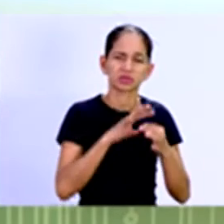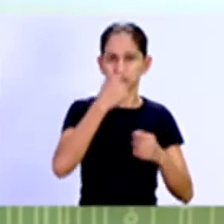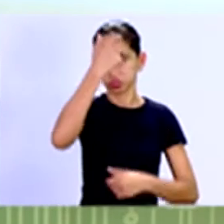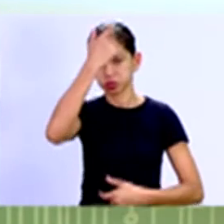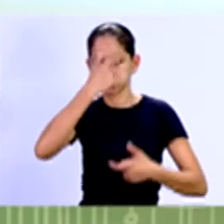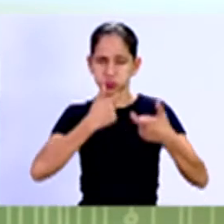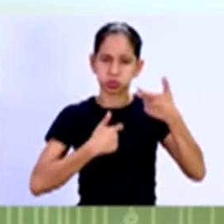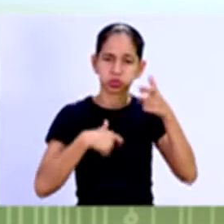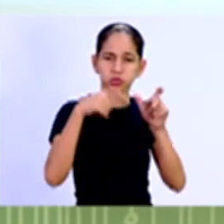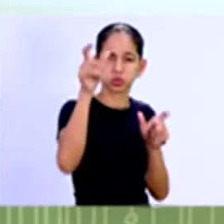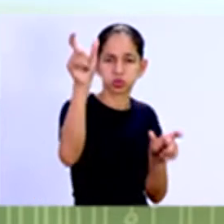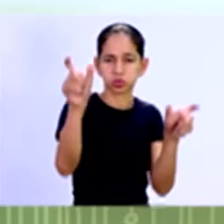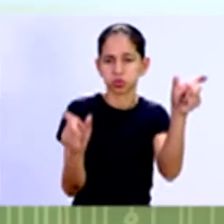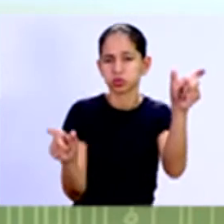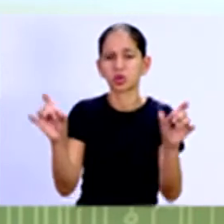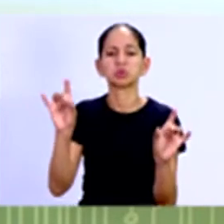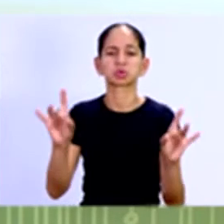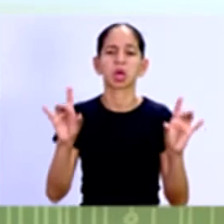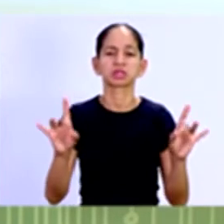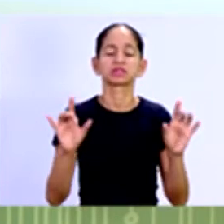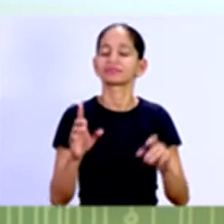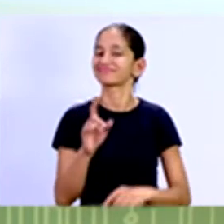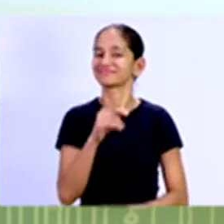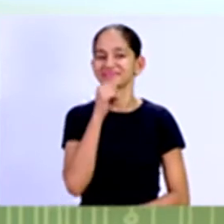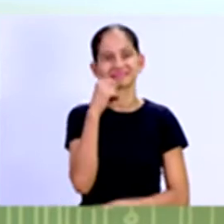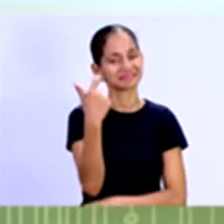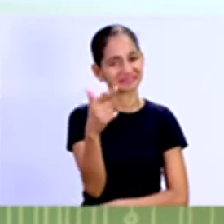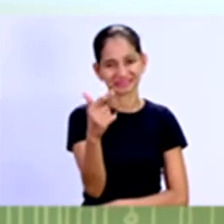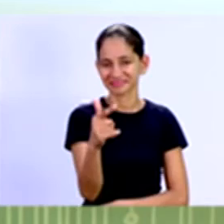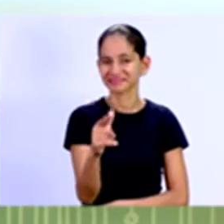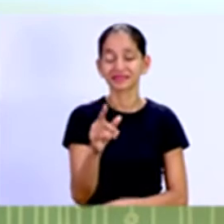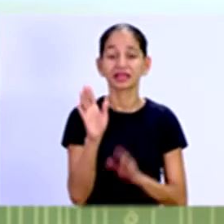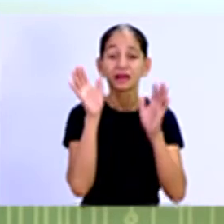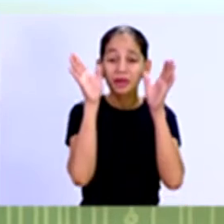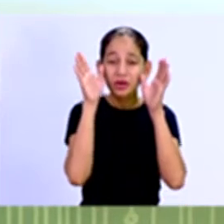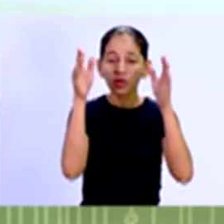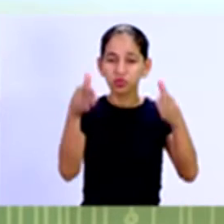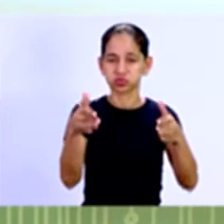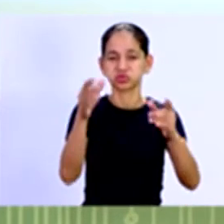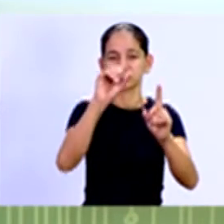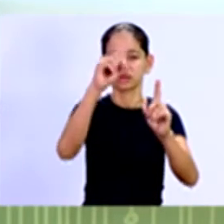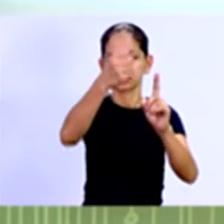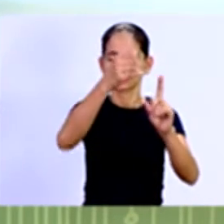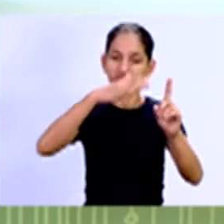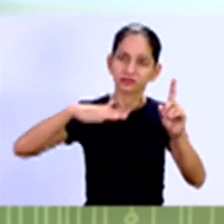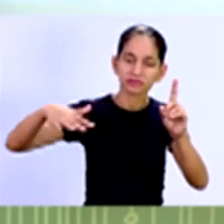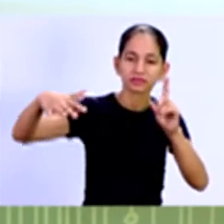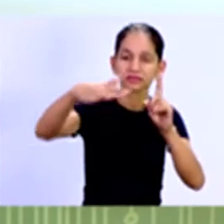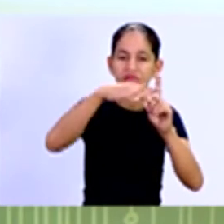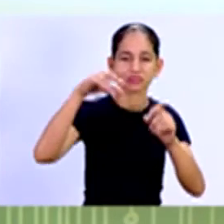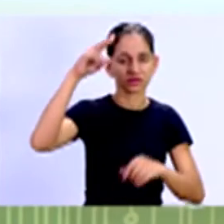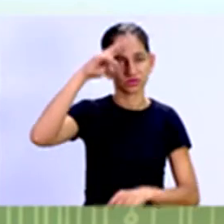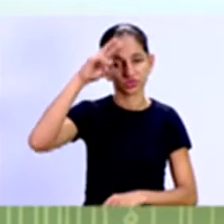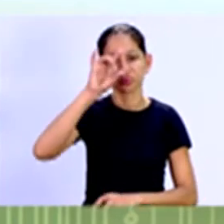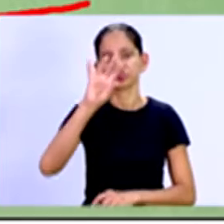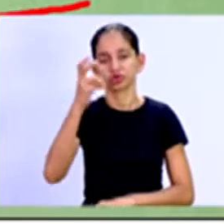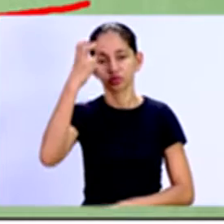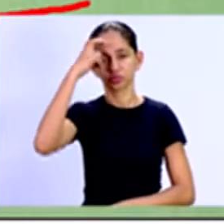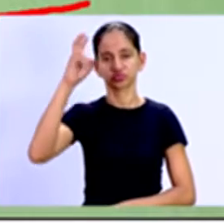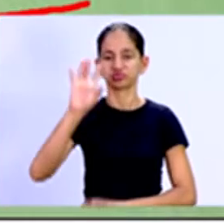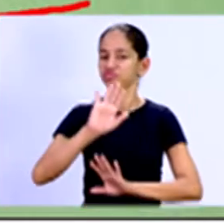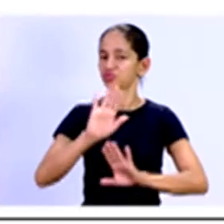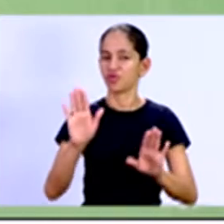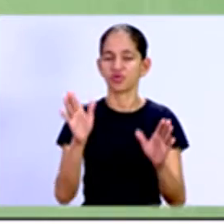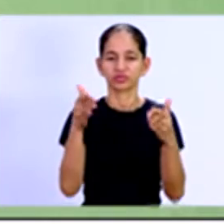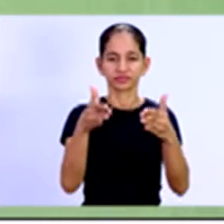individualidade, vamos dizer, essa autonomia do sujeito ético. Ele é um sujeito que é constituído historicamente e